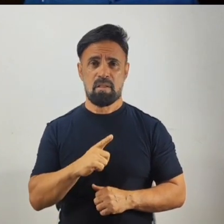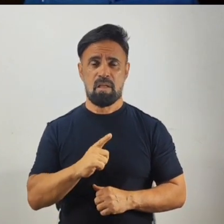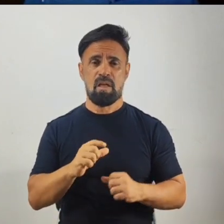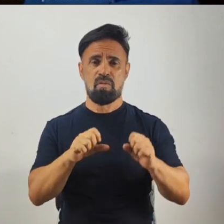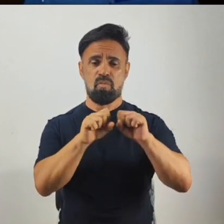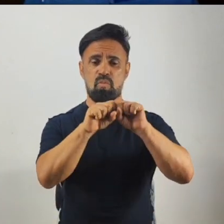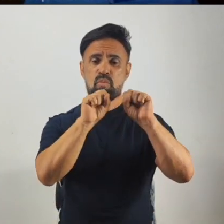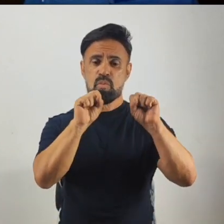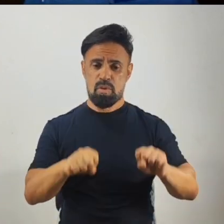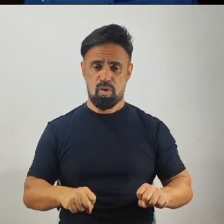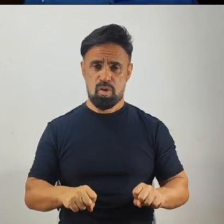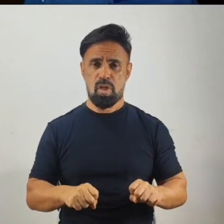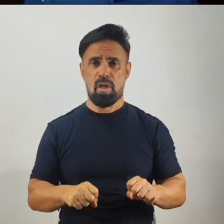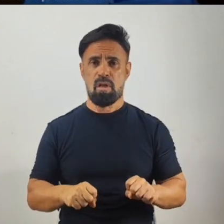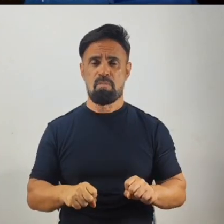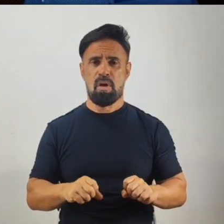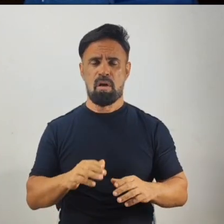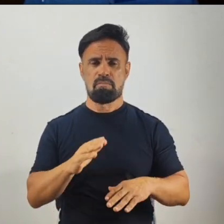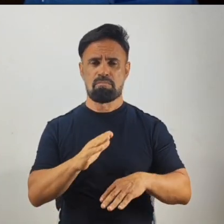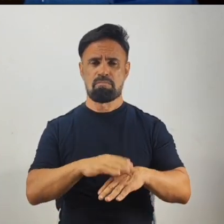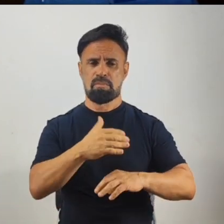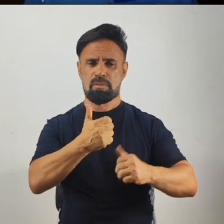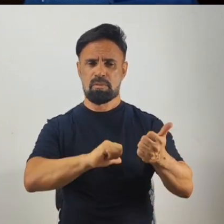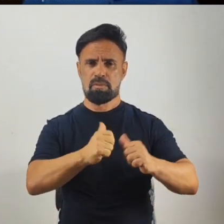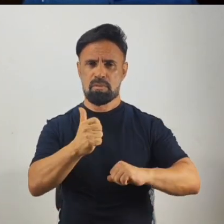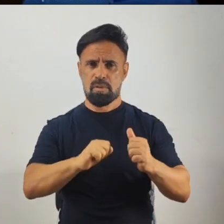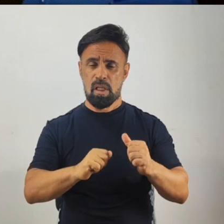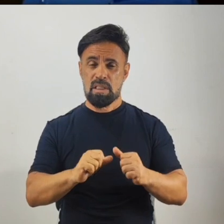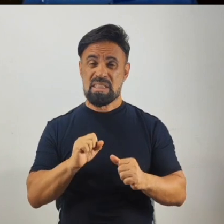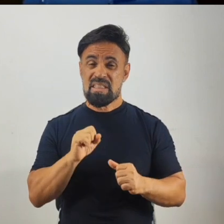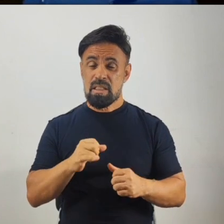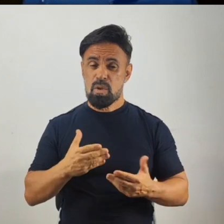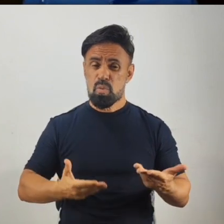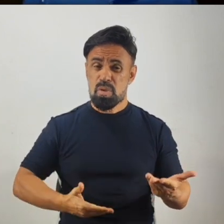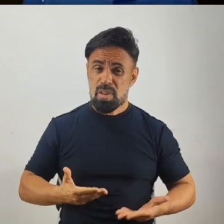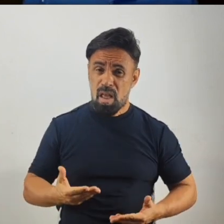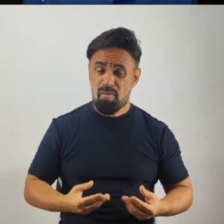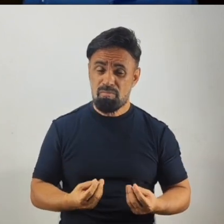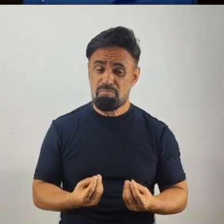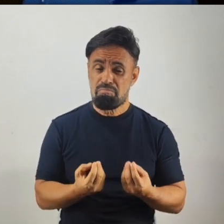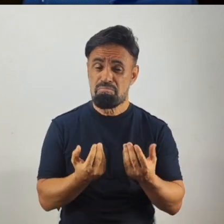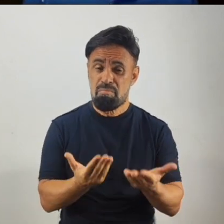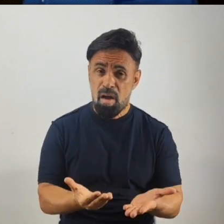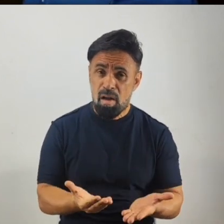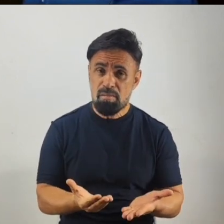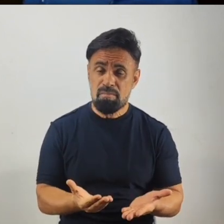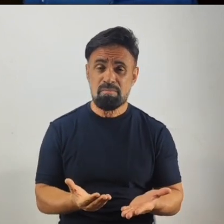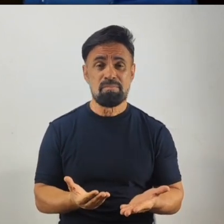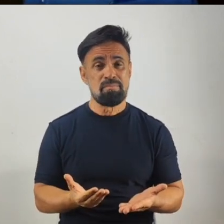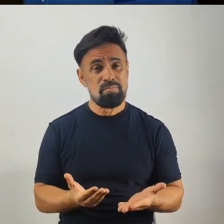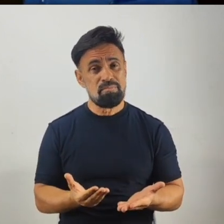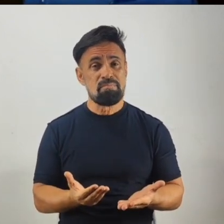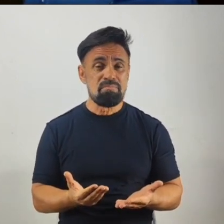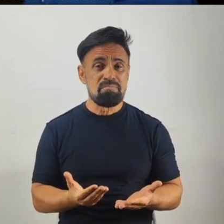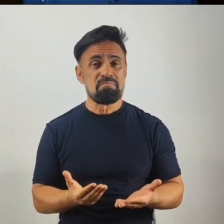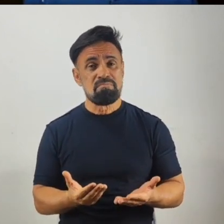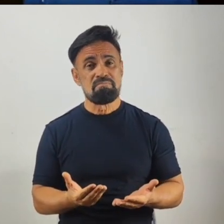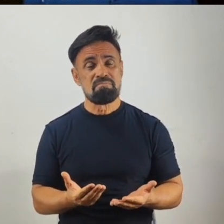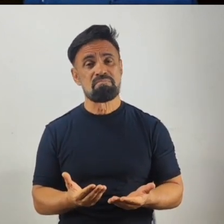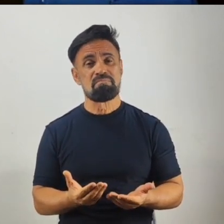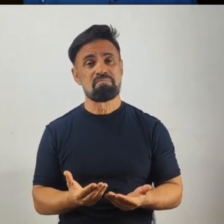nós tenhamos um sistema de qualidade que avalie se os serviços prestados eles estão